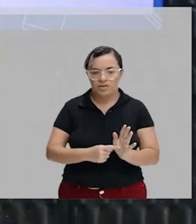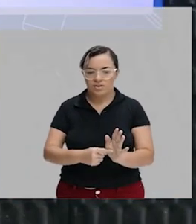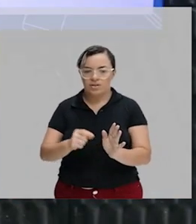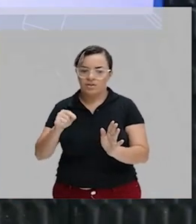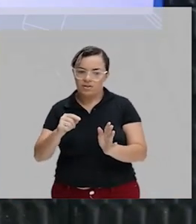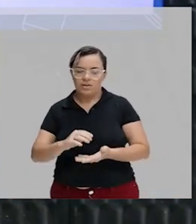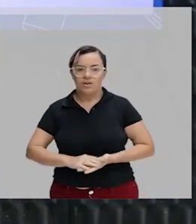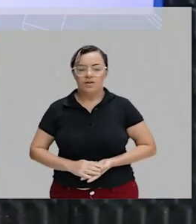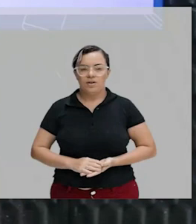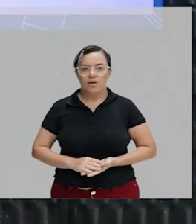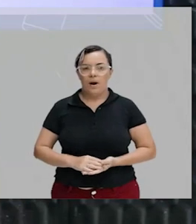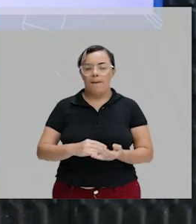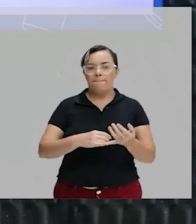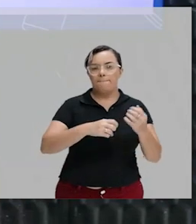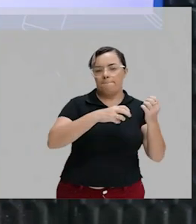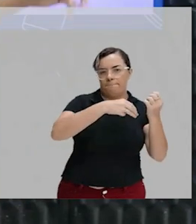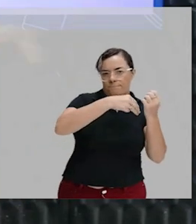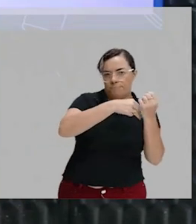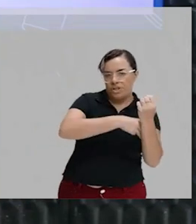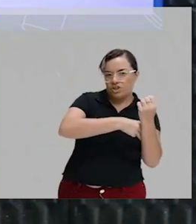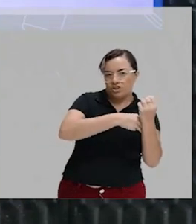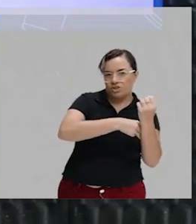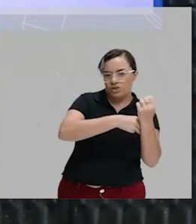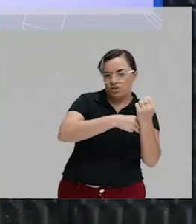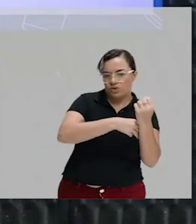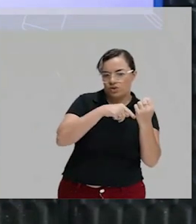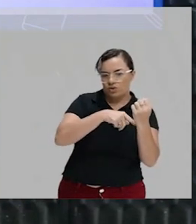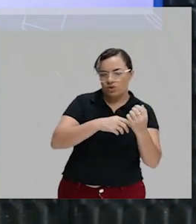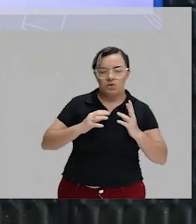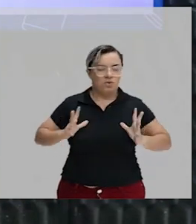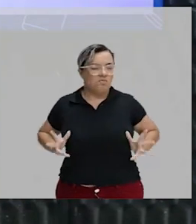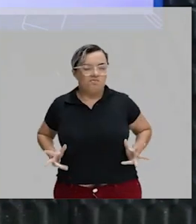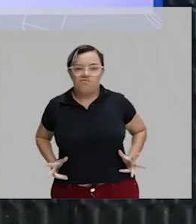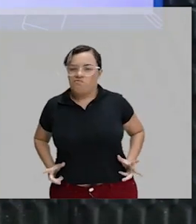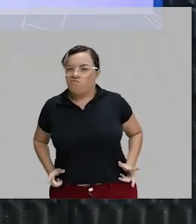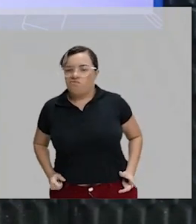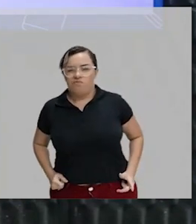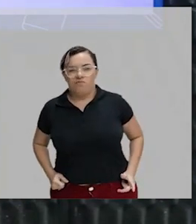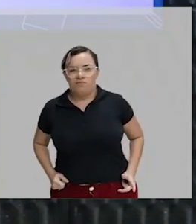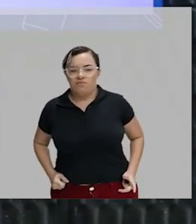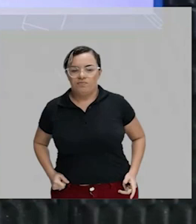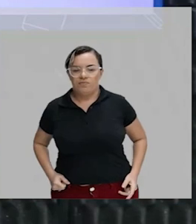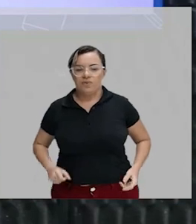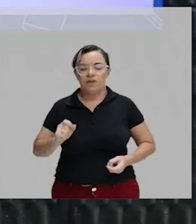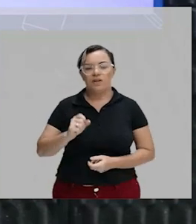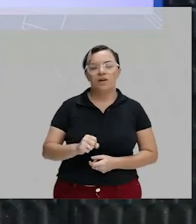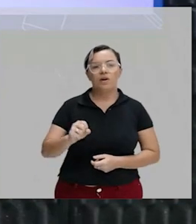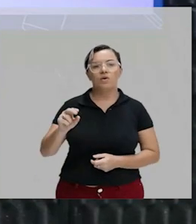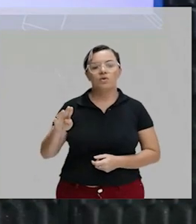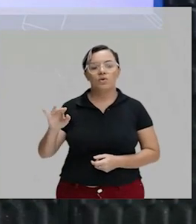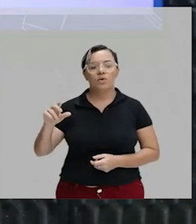sublimação tá bem aqui ó exaltação Purificação engrandecimento tá e subliminar é